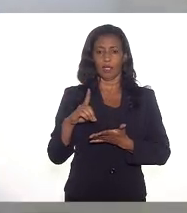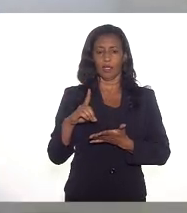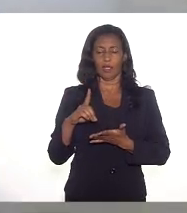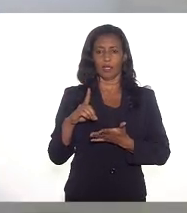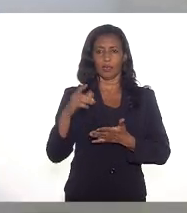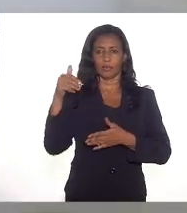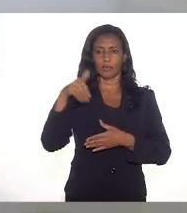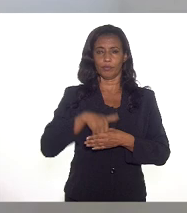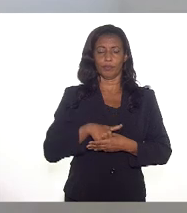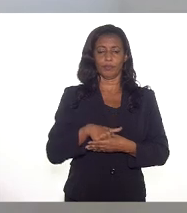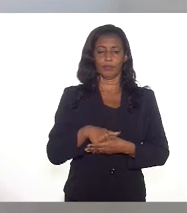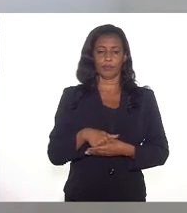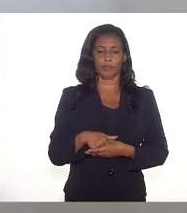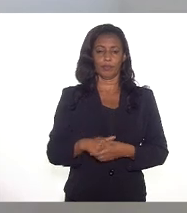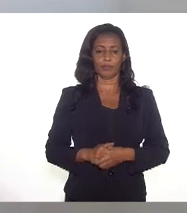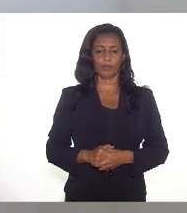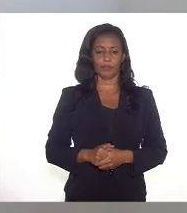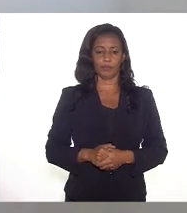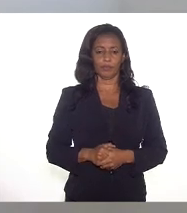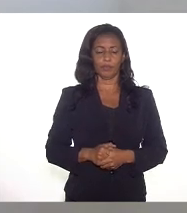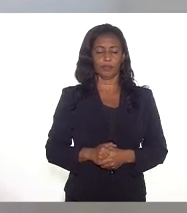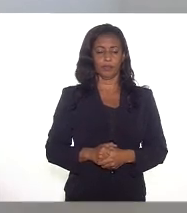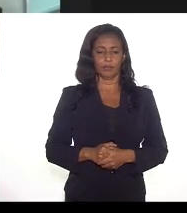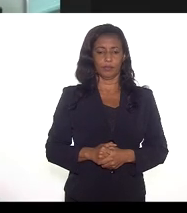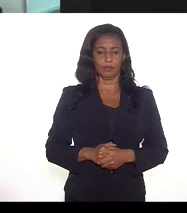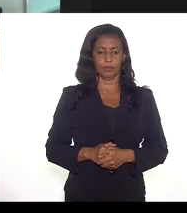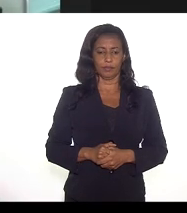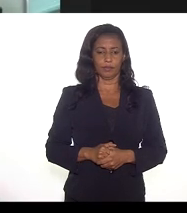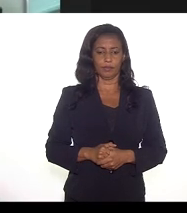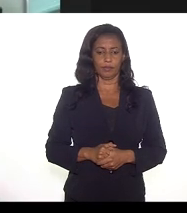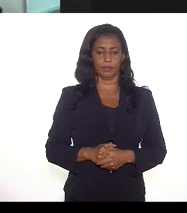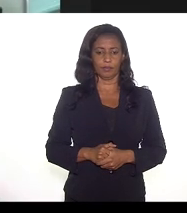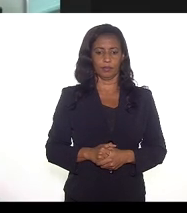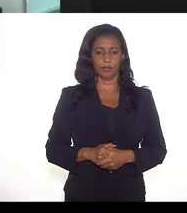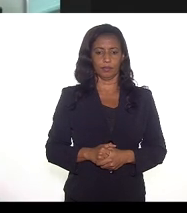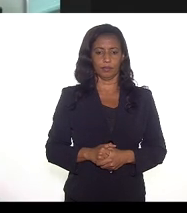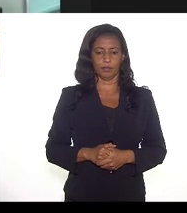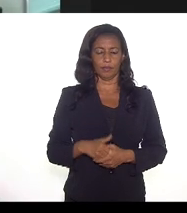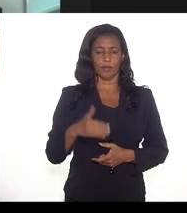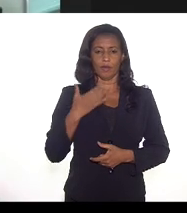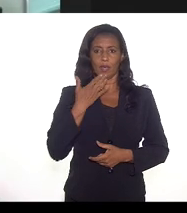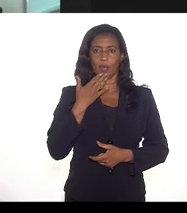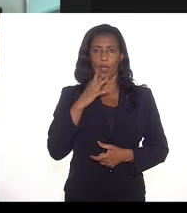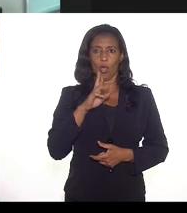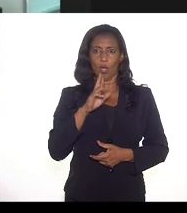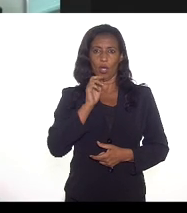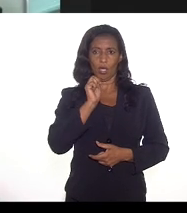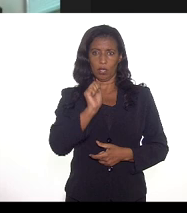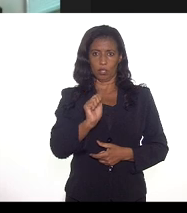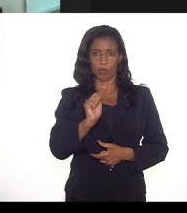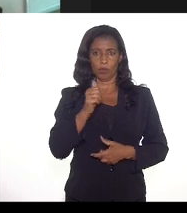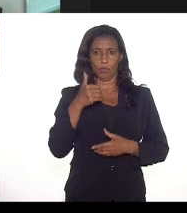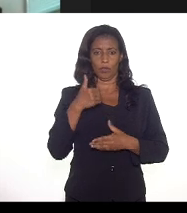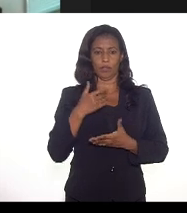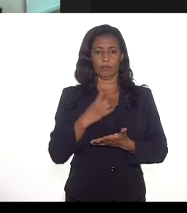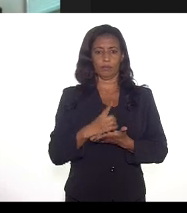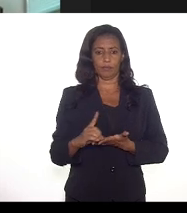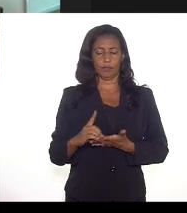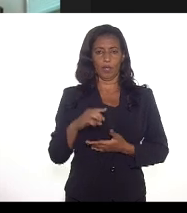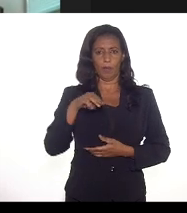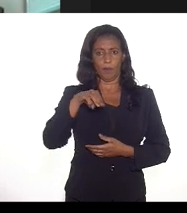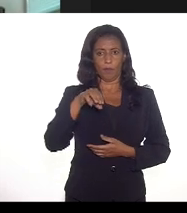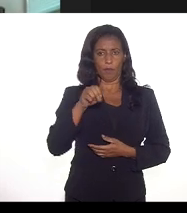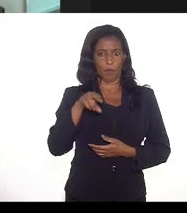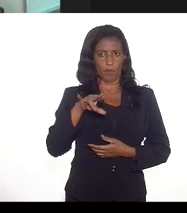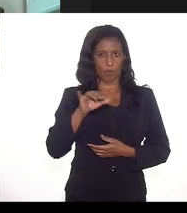Declaração de voto. Não, não. Pediu o Rodrigo Amorim para declarar. Mônica Francisco. Mônica